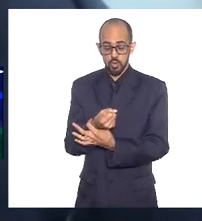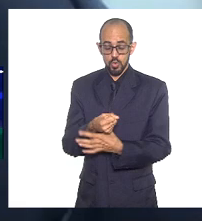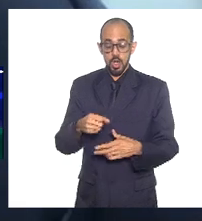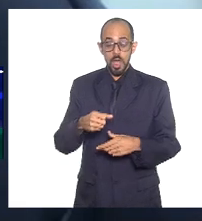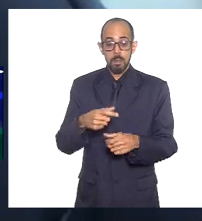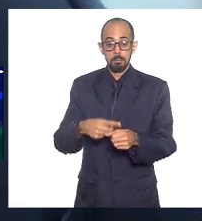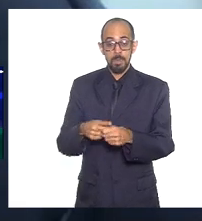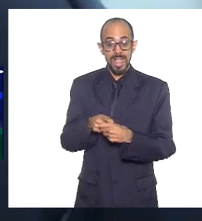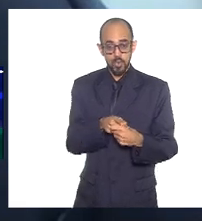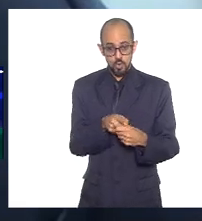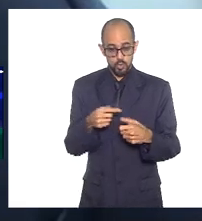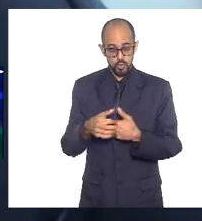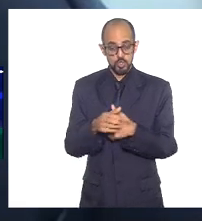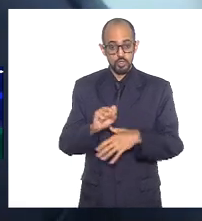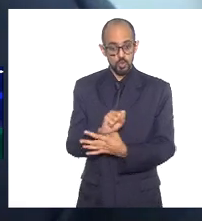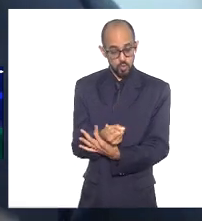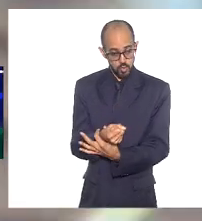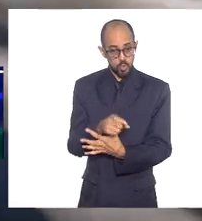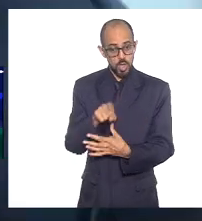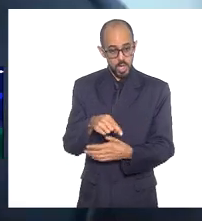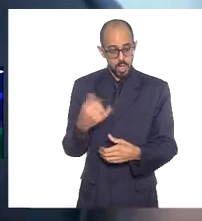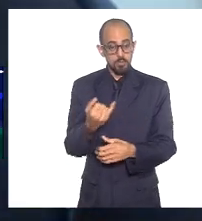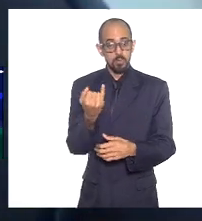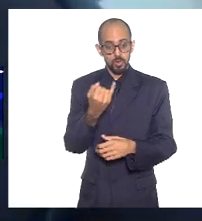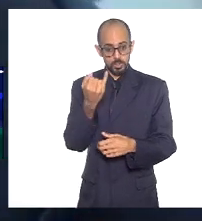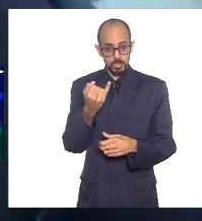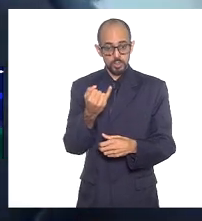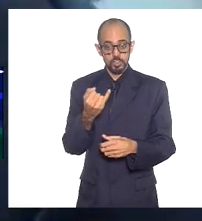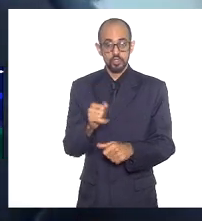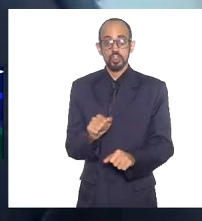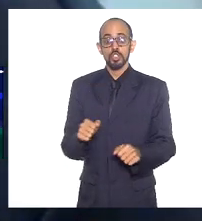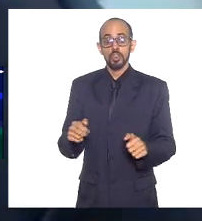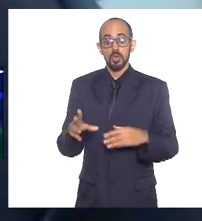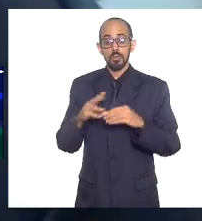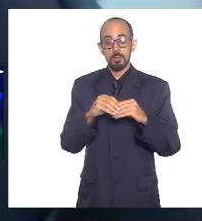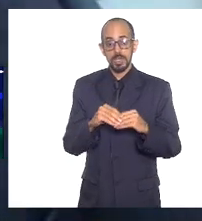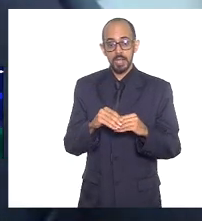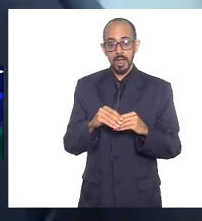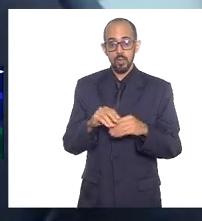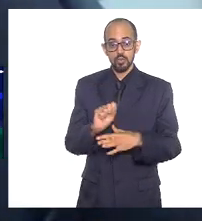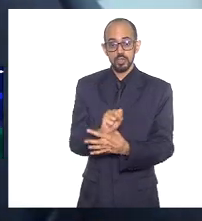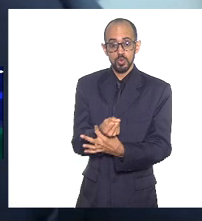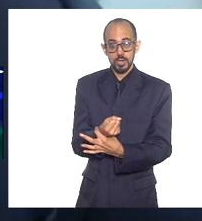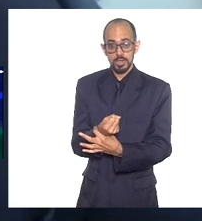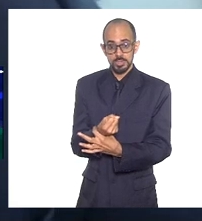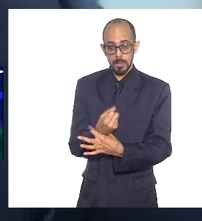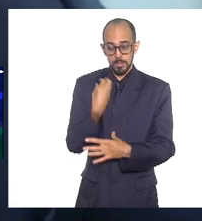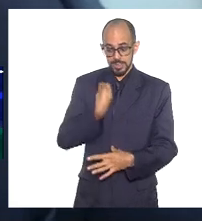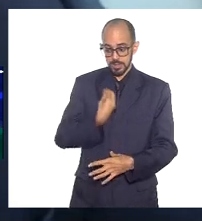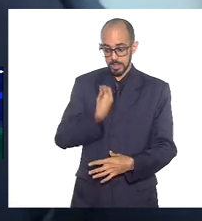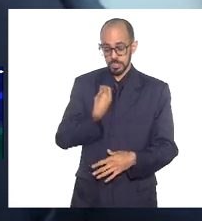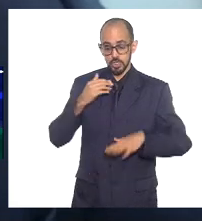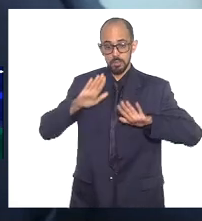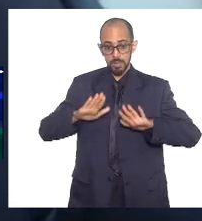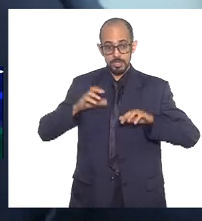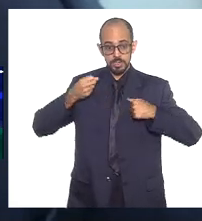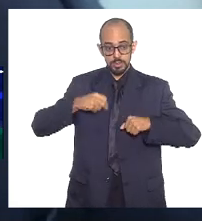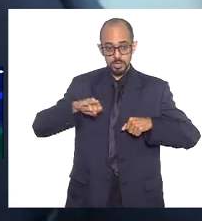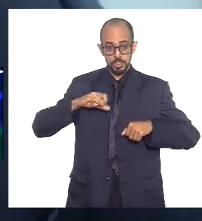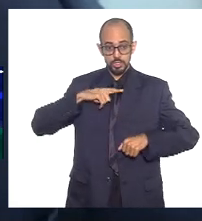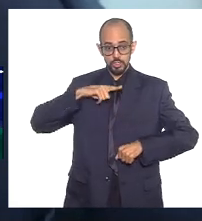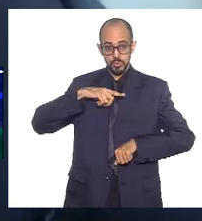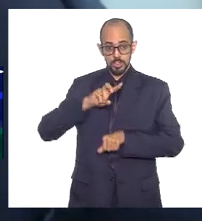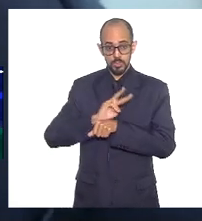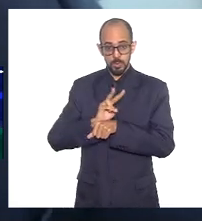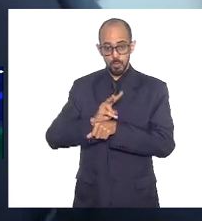política pública de segurança no Rio de Janeiro, em complemento ao segurança presente. Mas, se a gente tivesse uma guarda municipal,